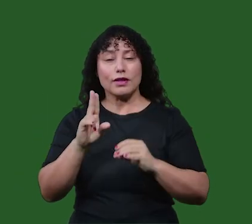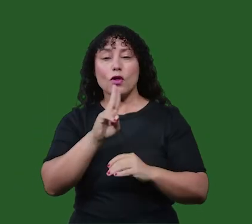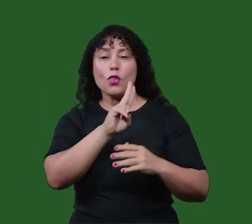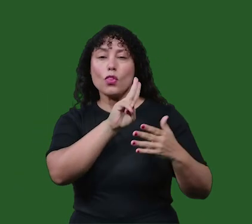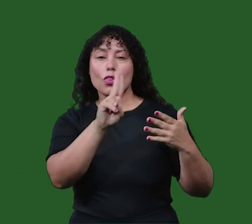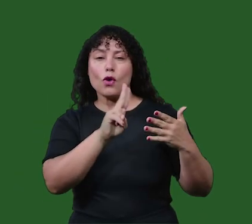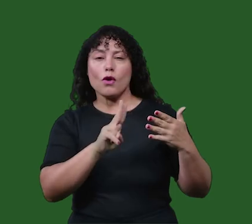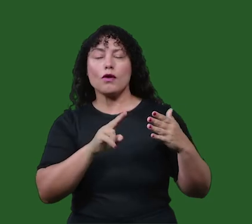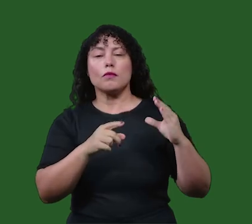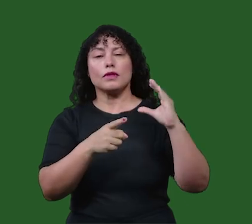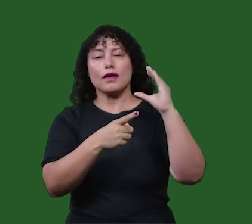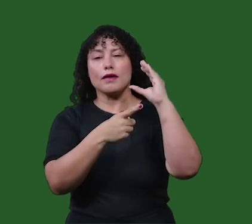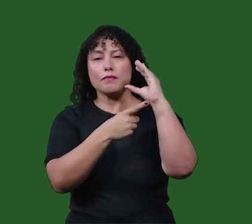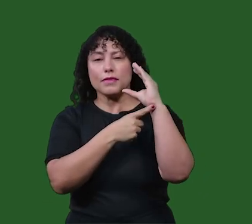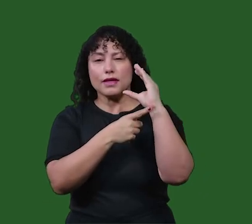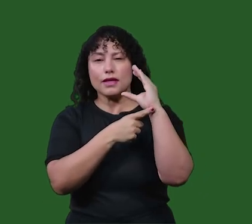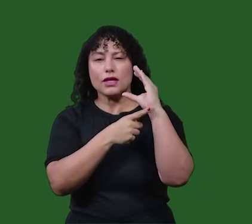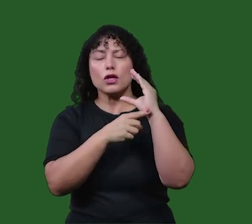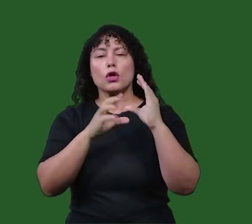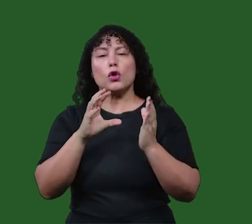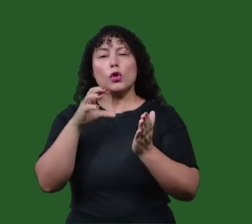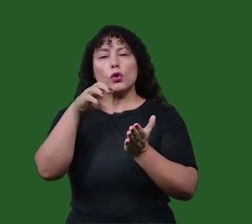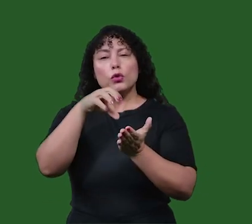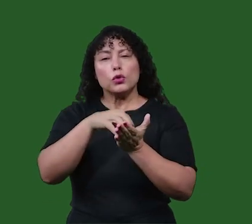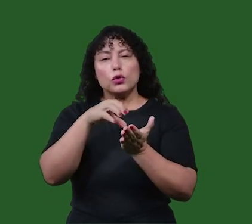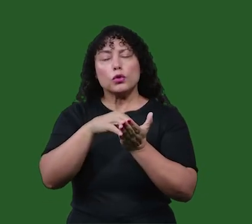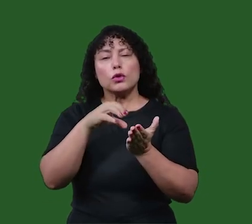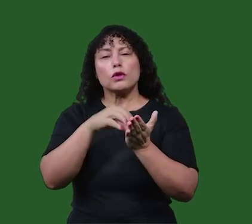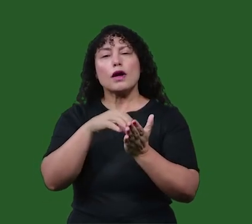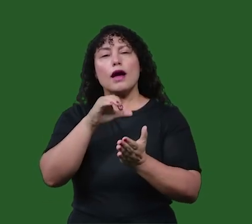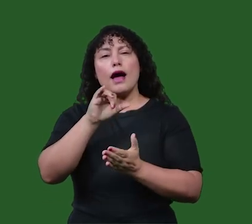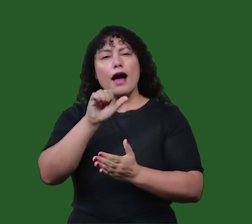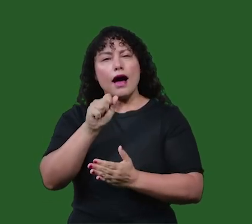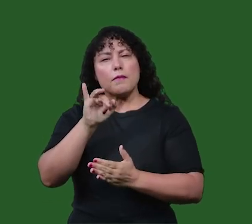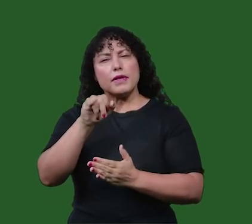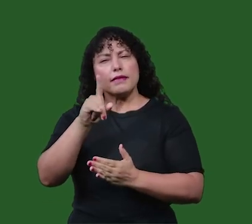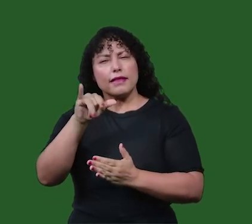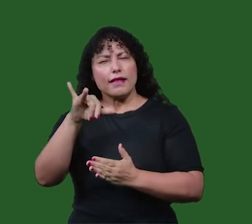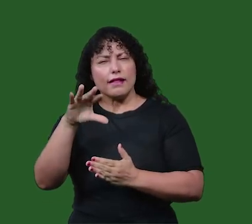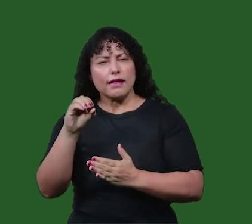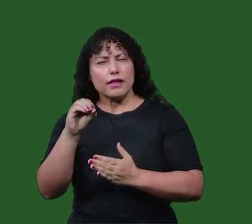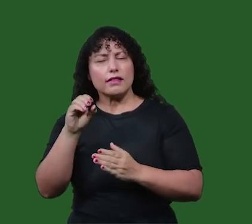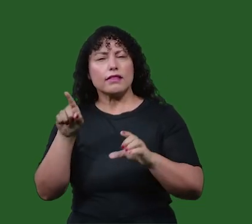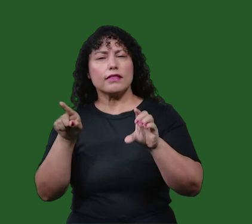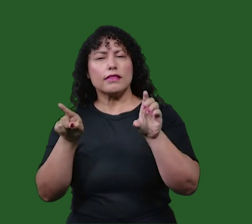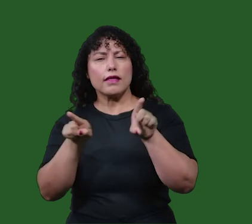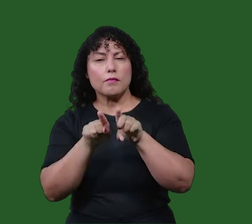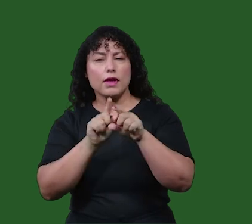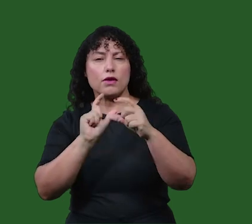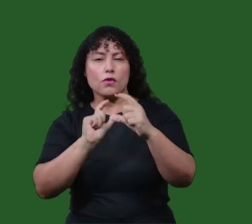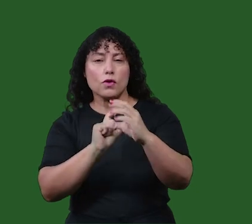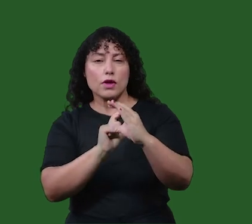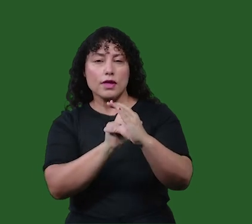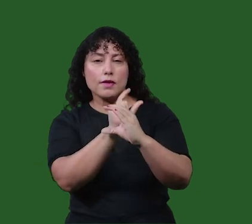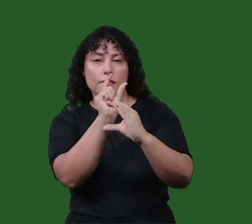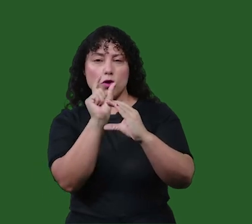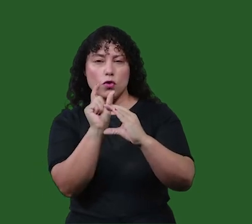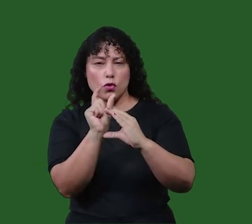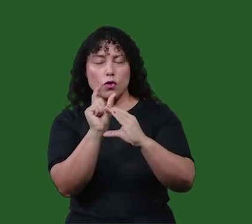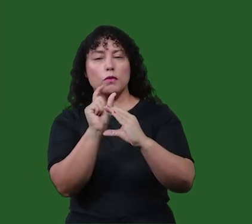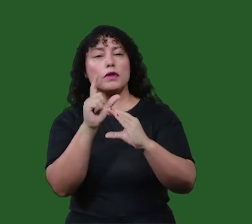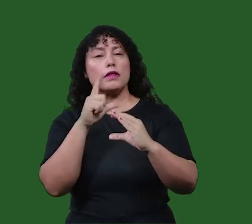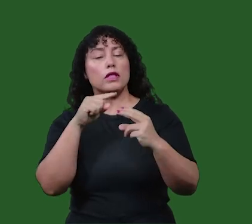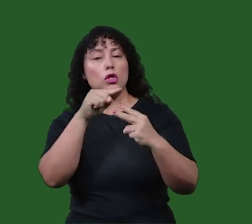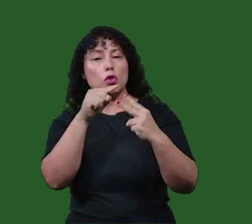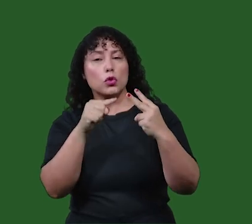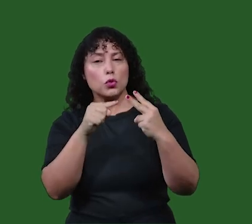subcorticais, que estão nomeadas aí amígdala, núcleos mamilares, núcleo accumbens e hipocampo, no próximo slide eu vou dar